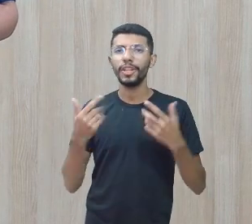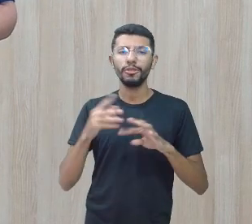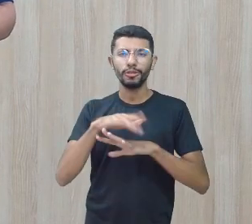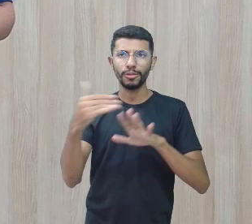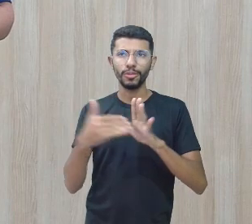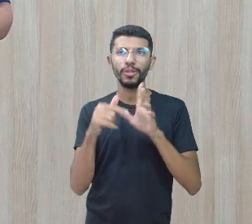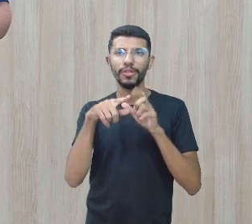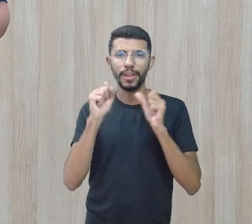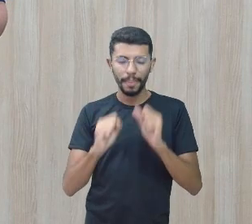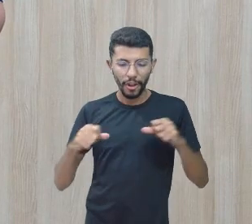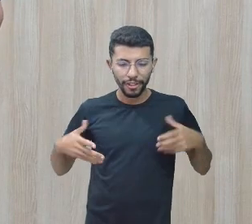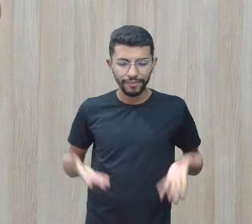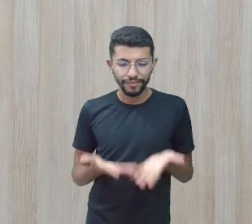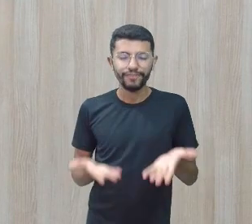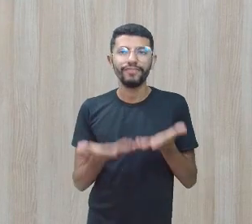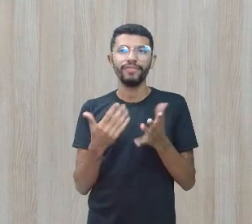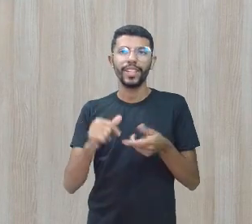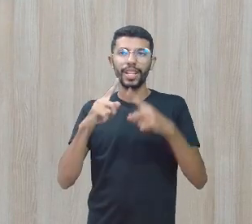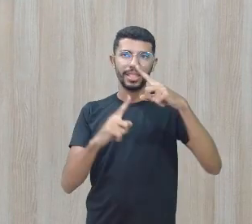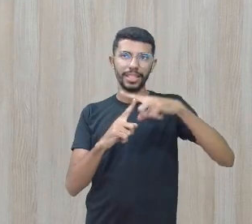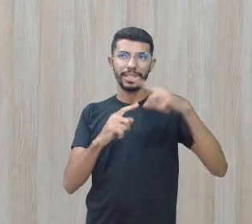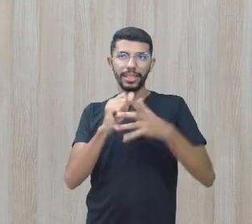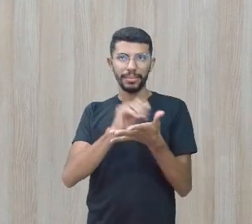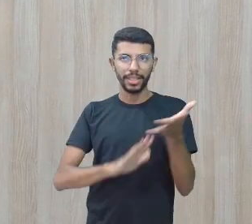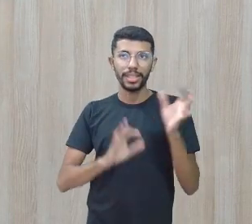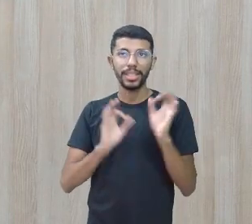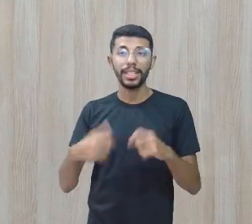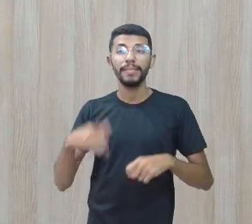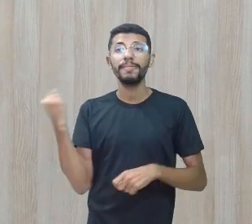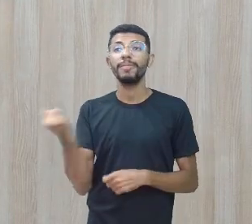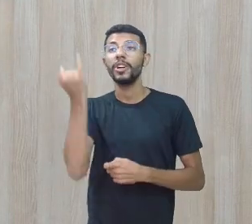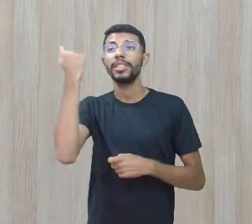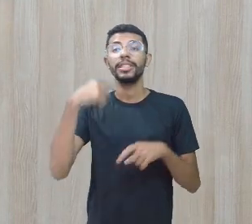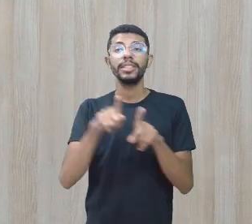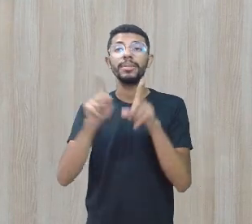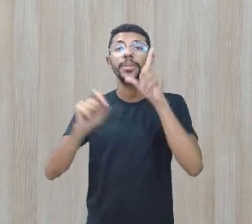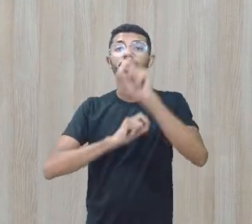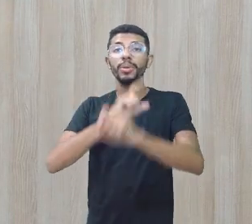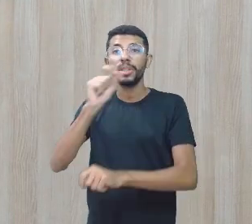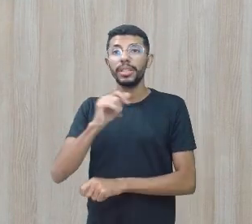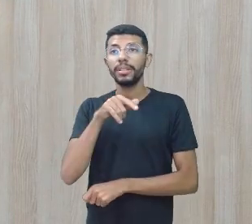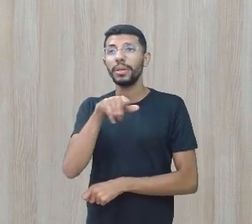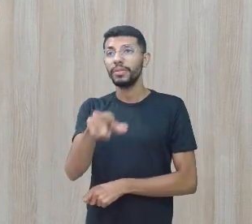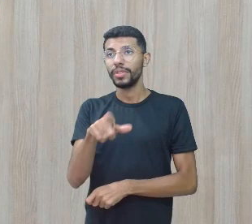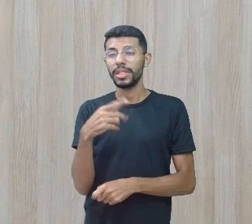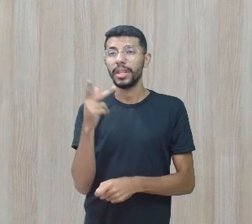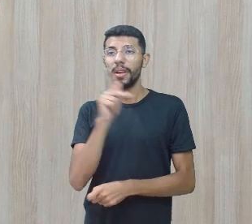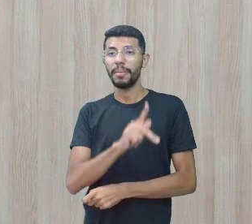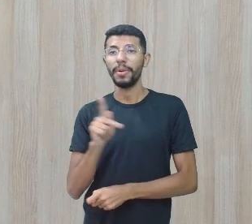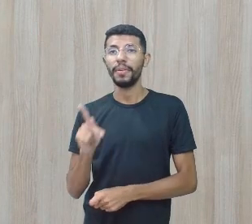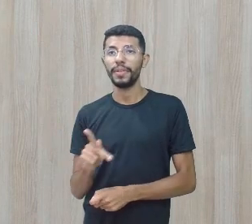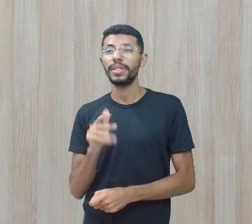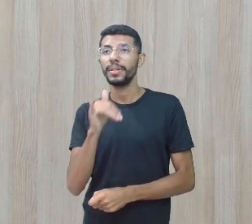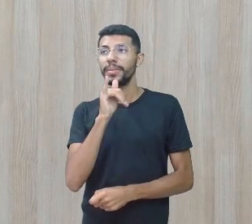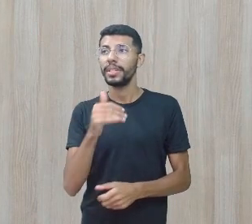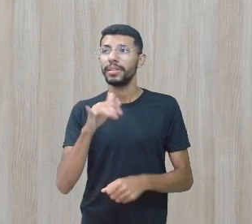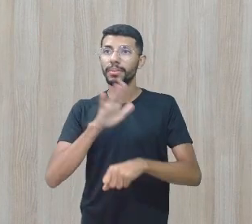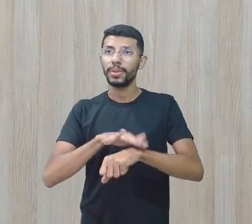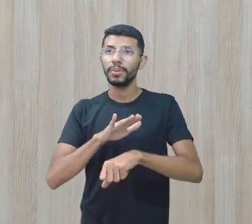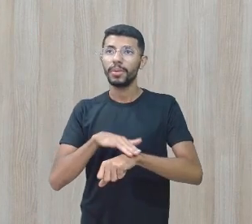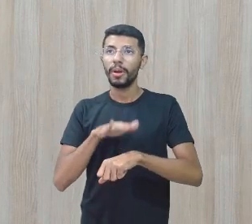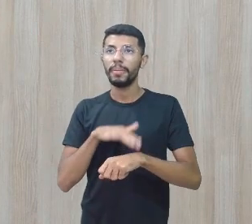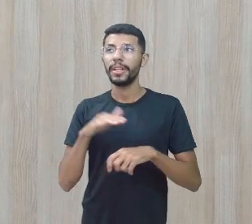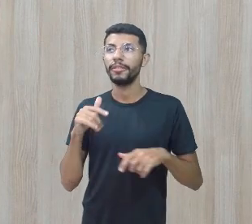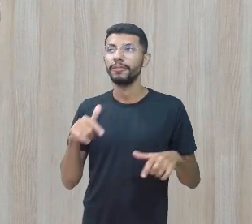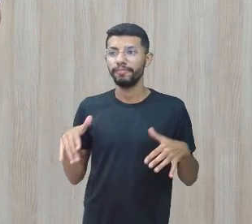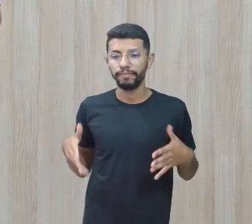exercício. É importante, eu queria frisar bastante, que você, professor, na hora de